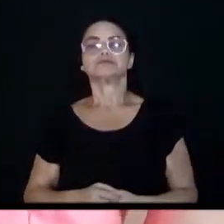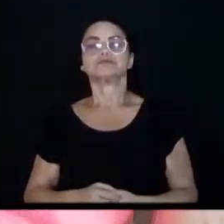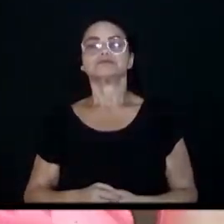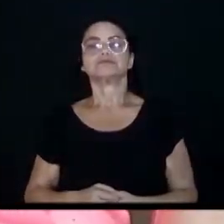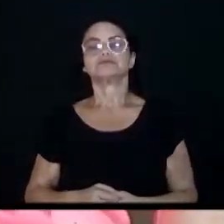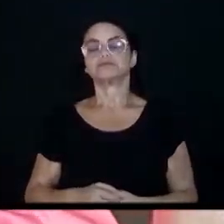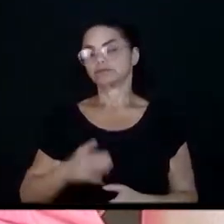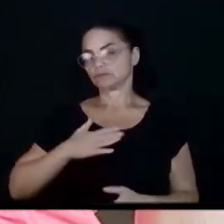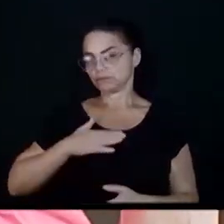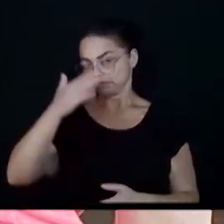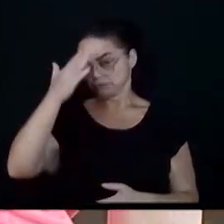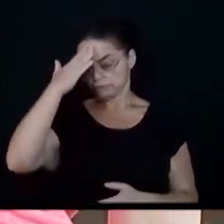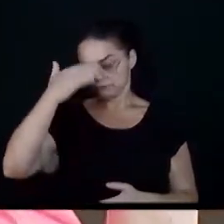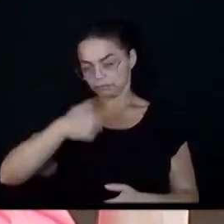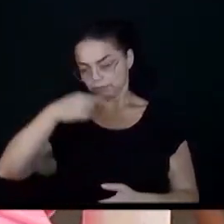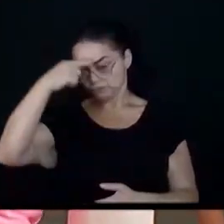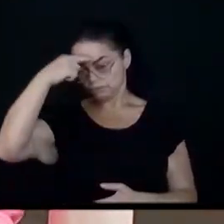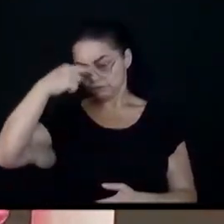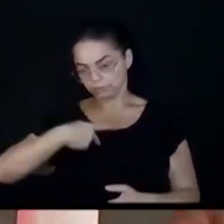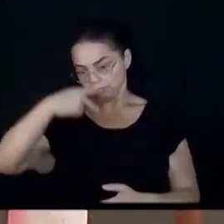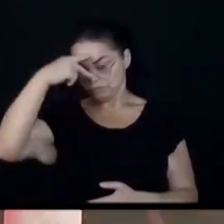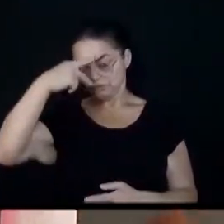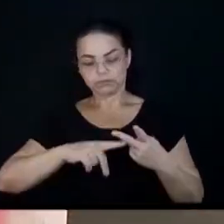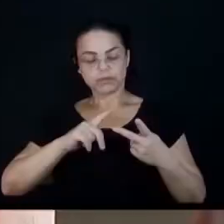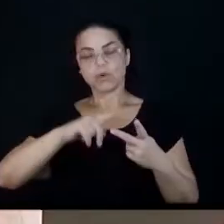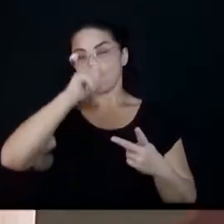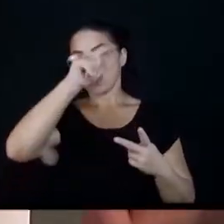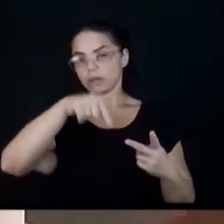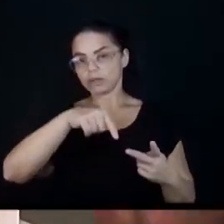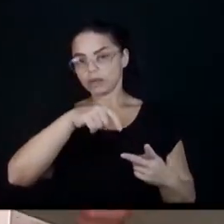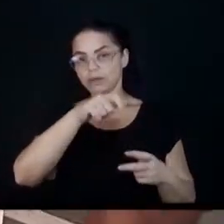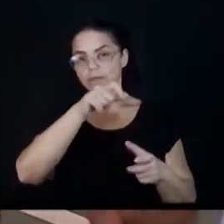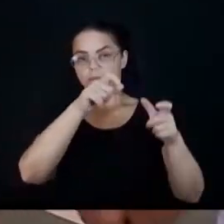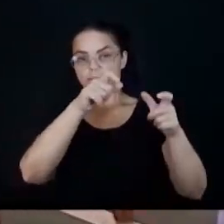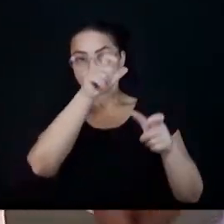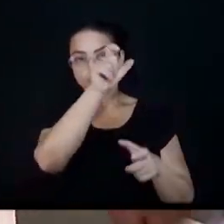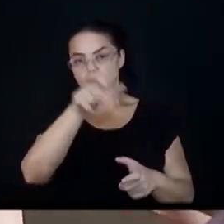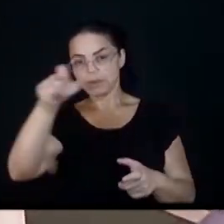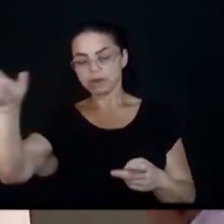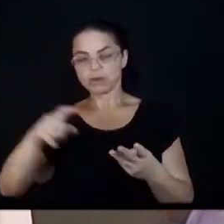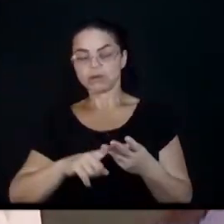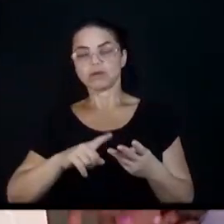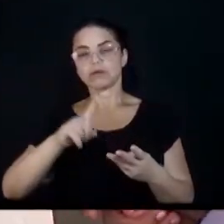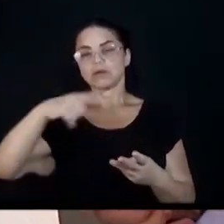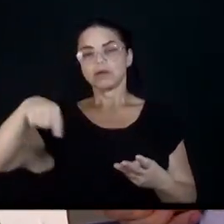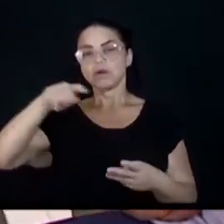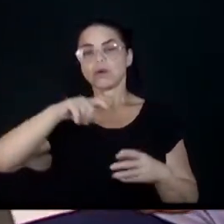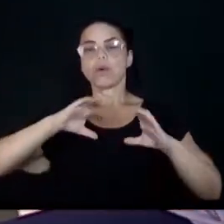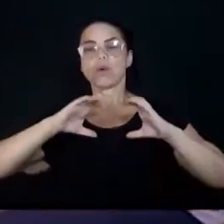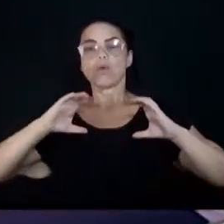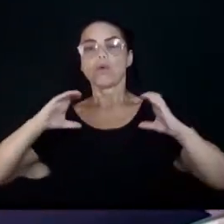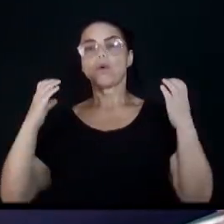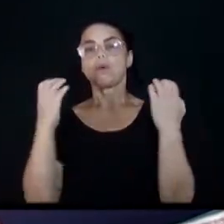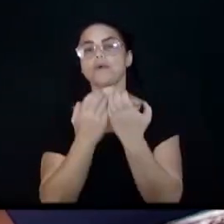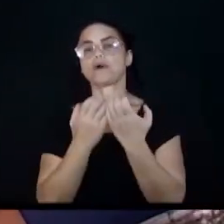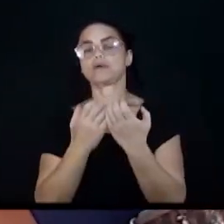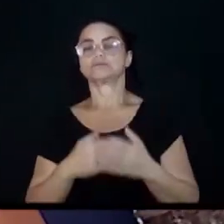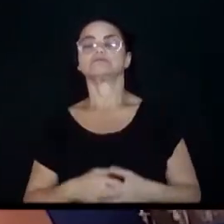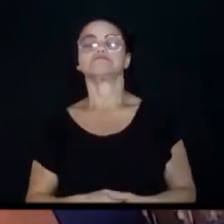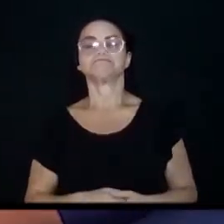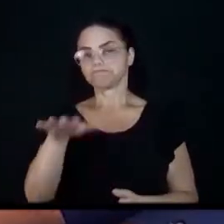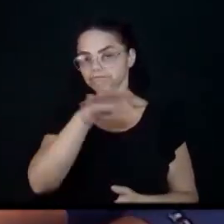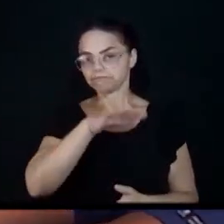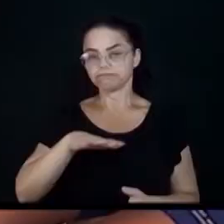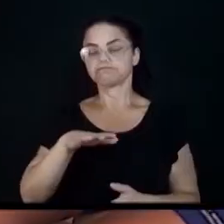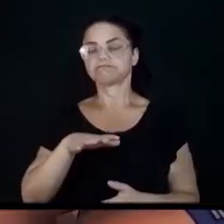comigo, eu com o outro e eu com a comunidade, né? Com o entorno, com o território.